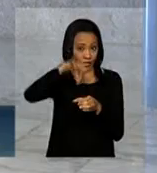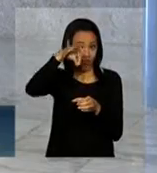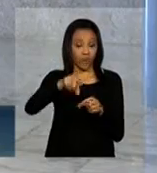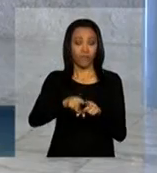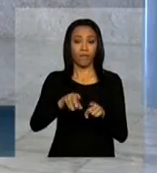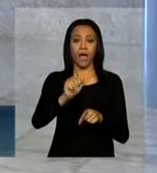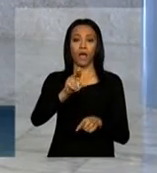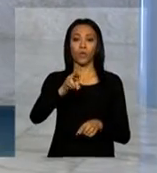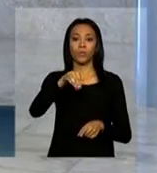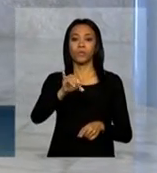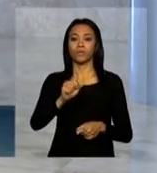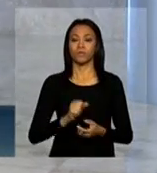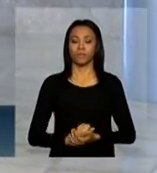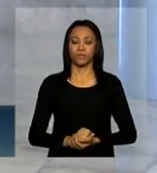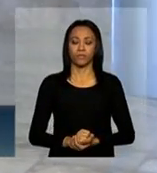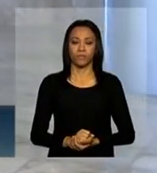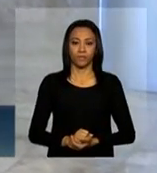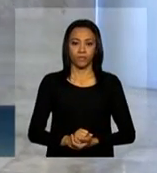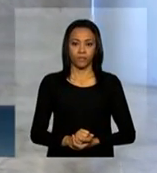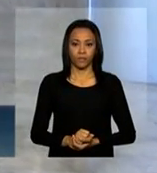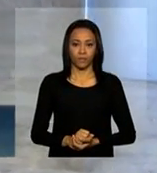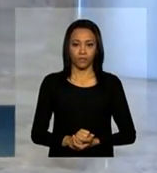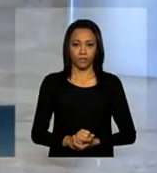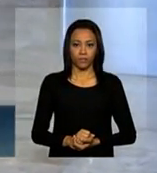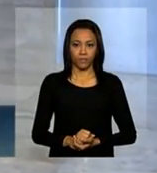Tcheca, Jiří Hajvík.